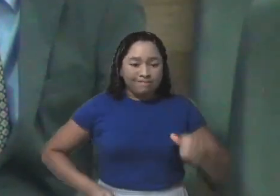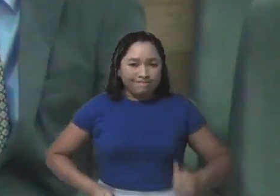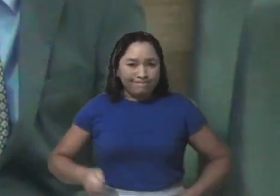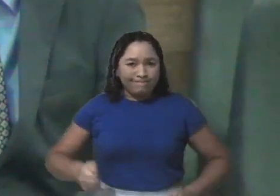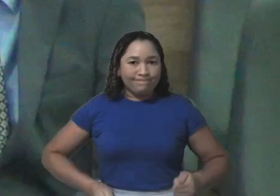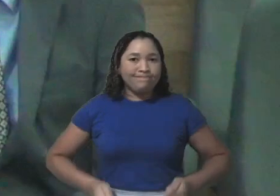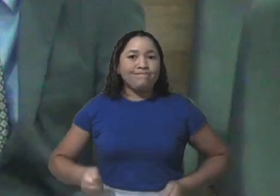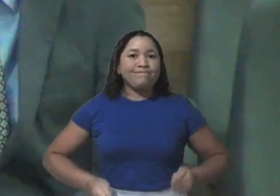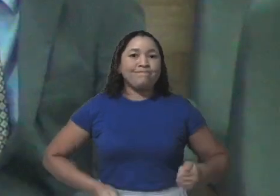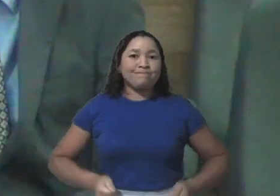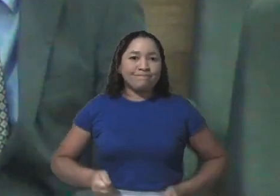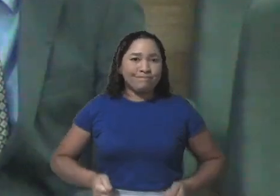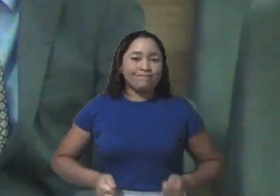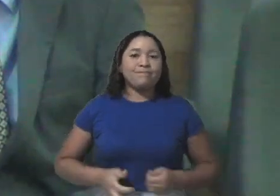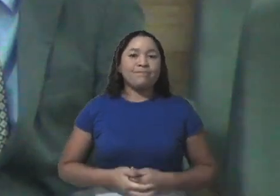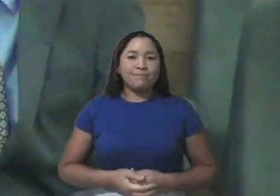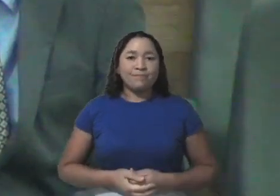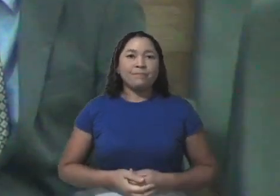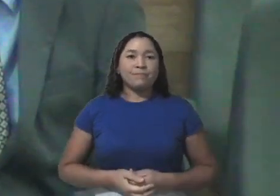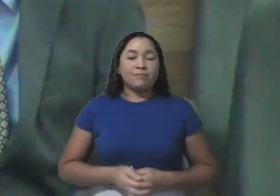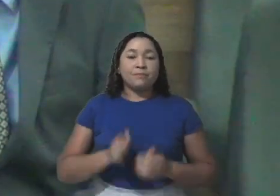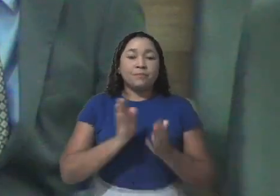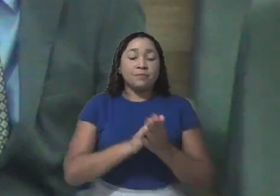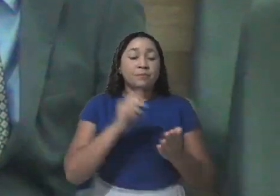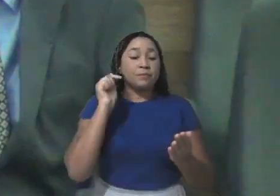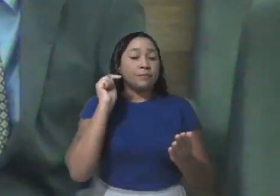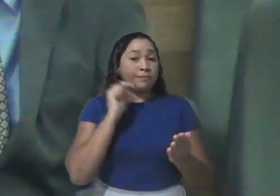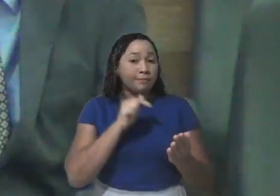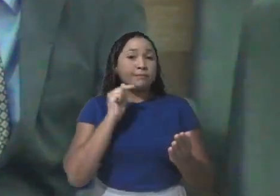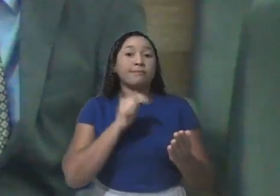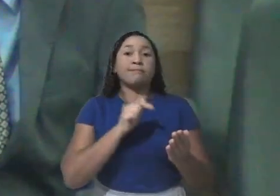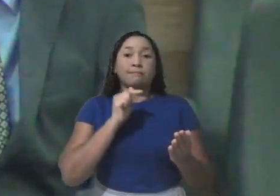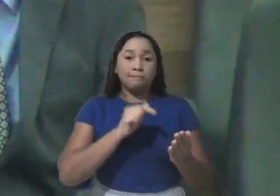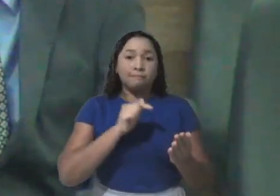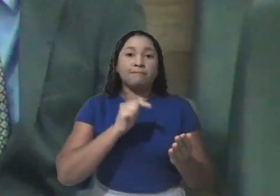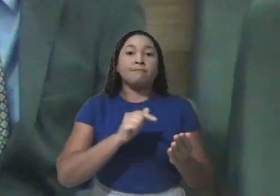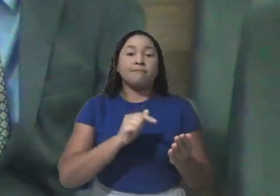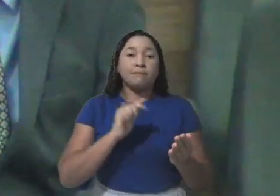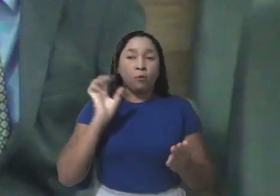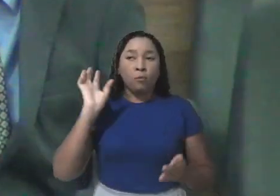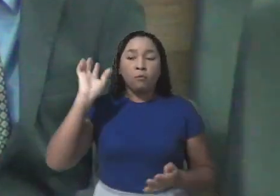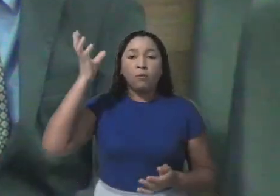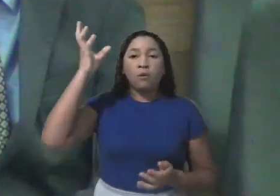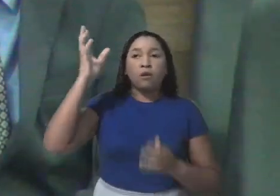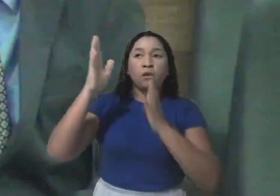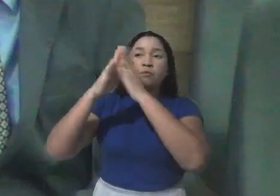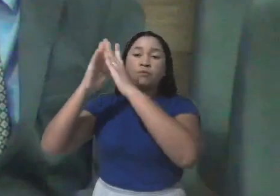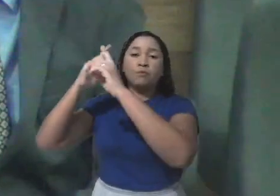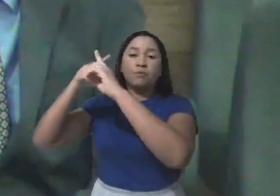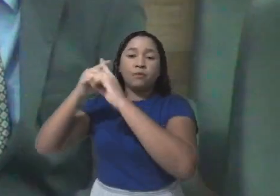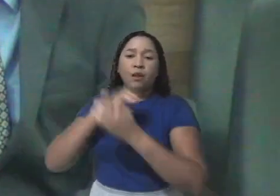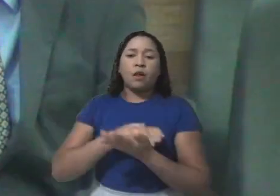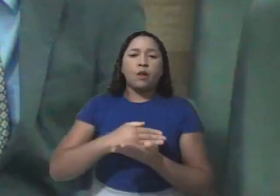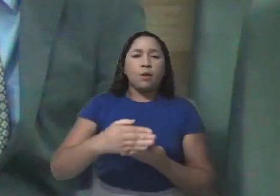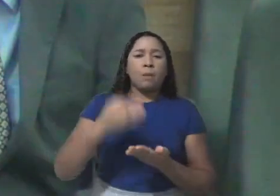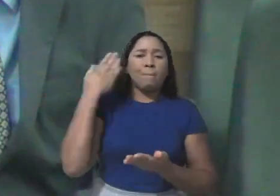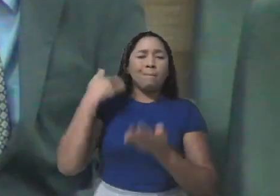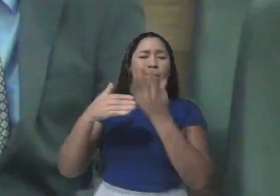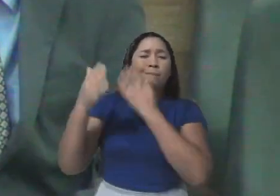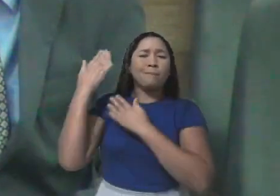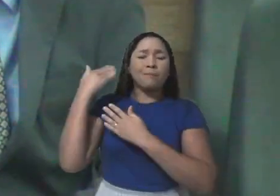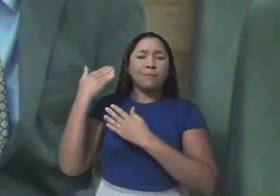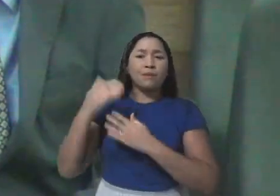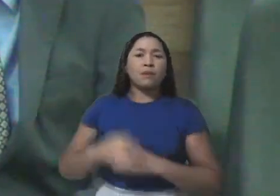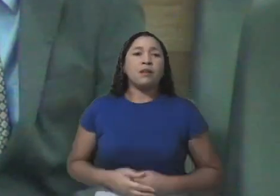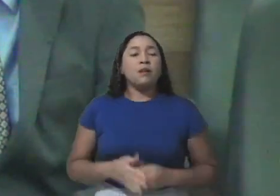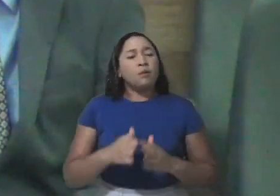bíblico? É bíblico. Foi a solução da igreja primitiva. Por gentileza,